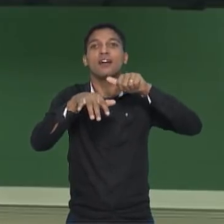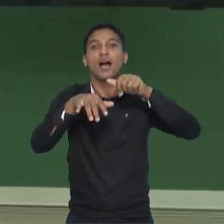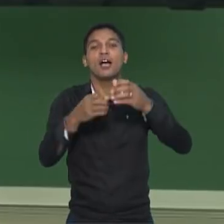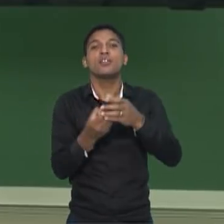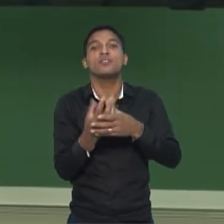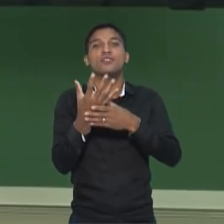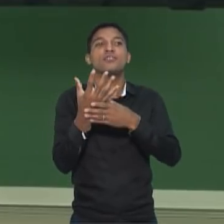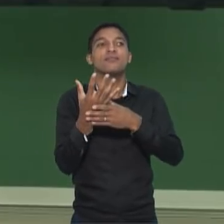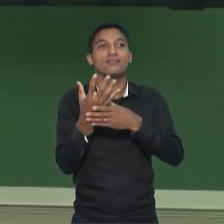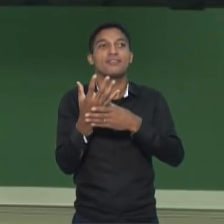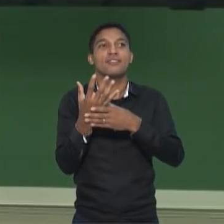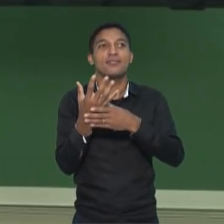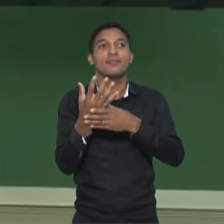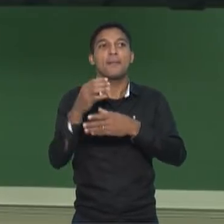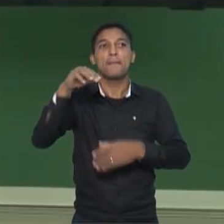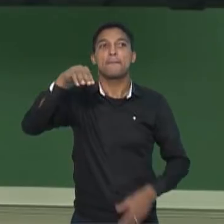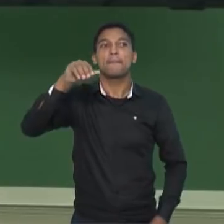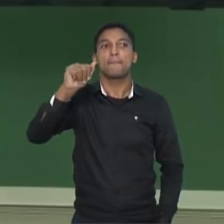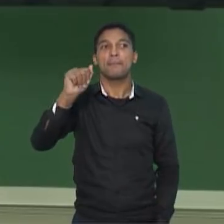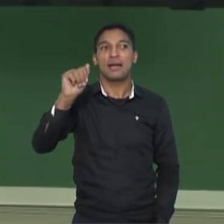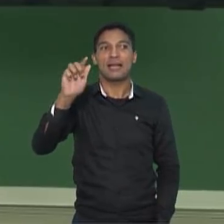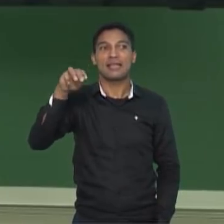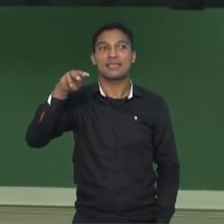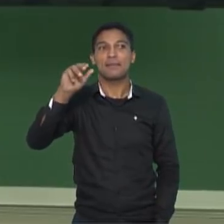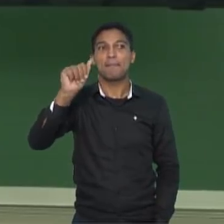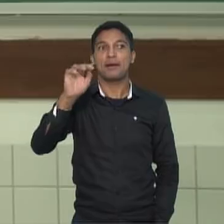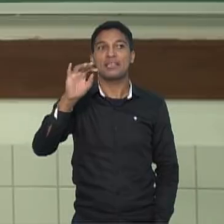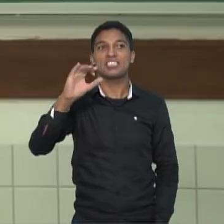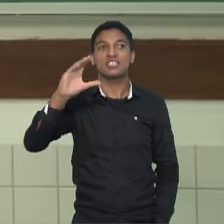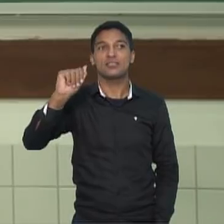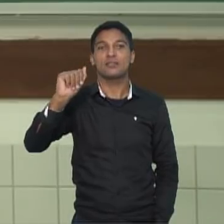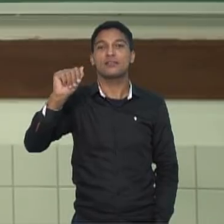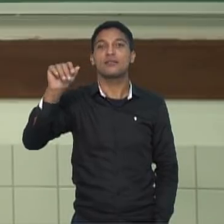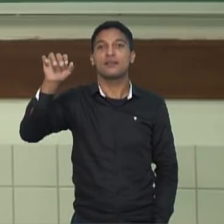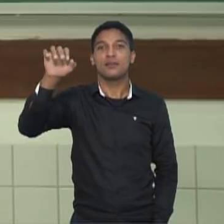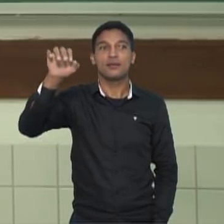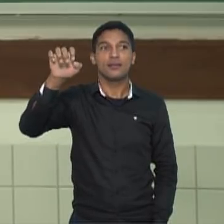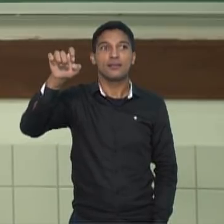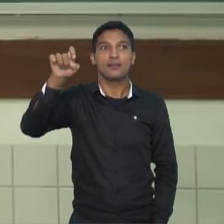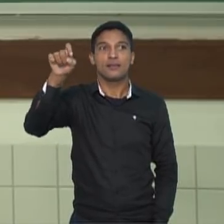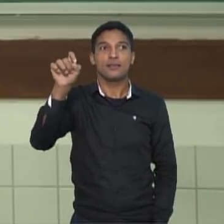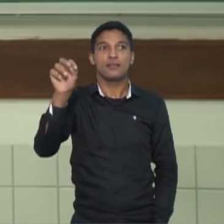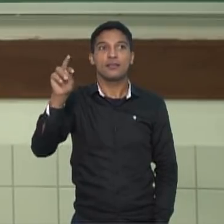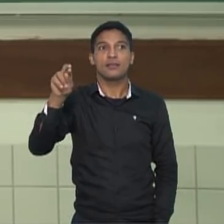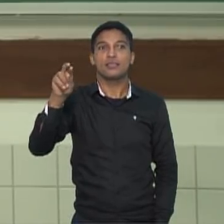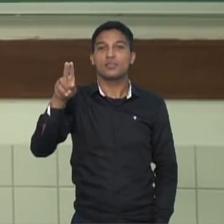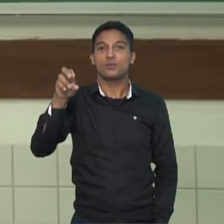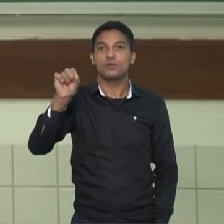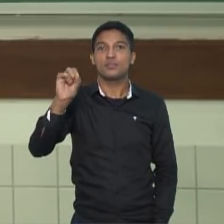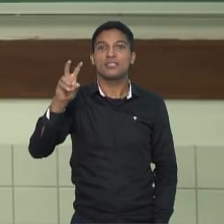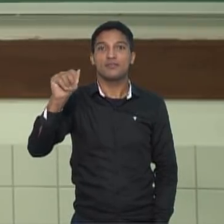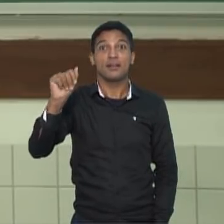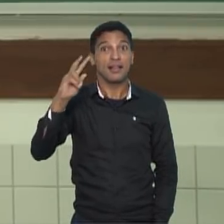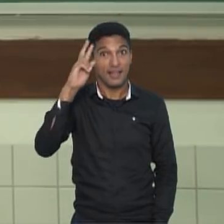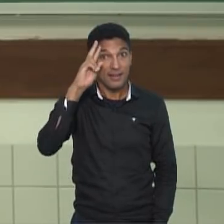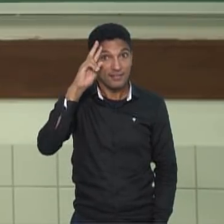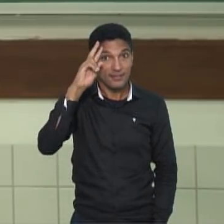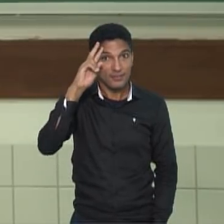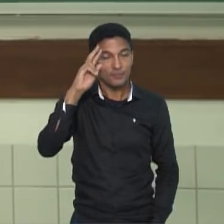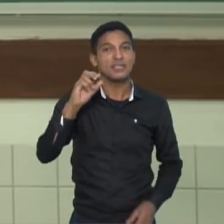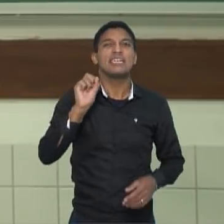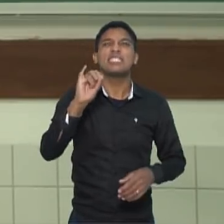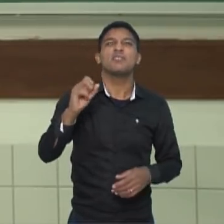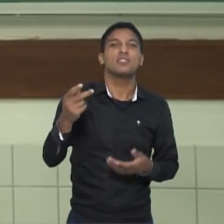problema. Refaça esta questão. Lhe aconselho a anotar as dúvidas no seu